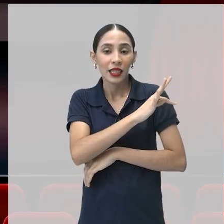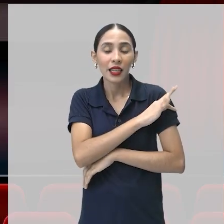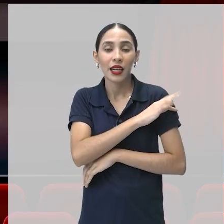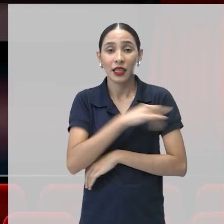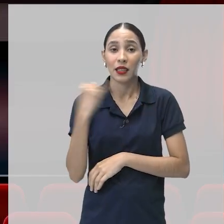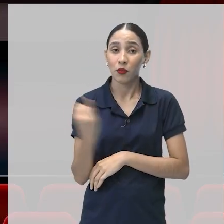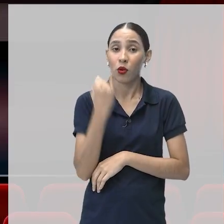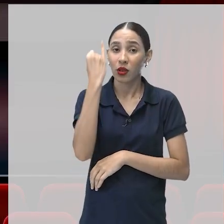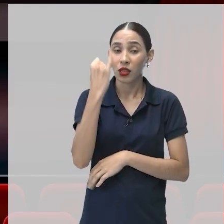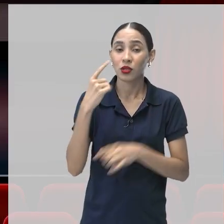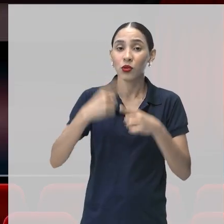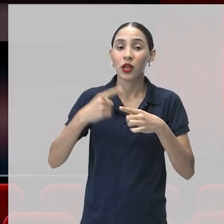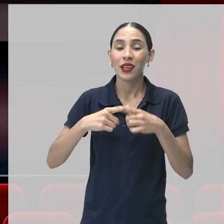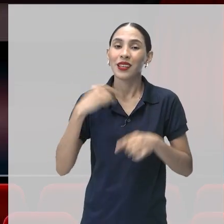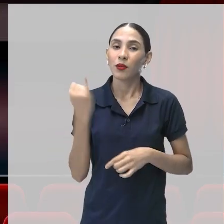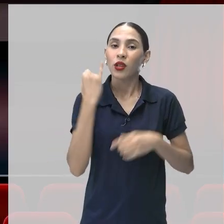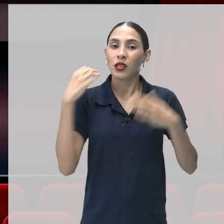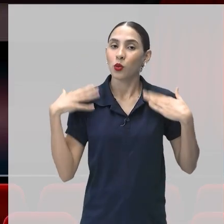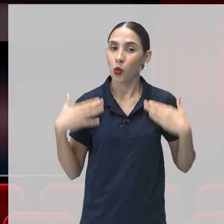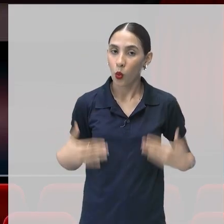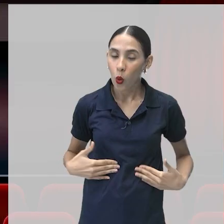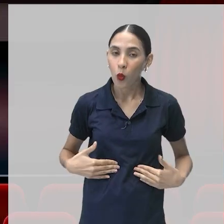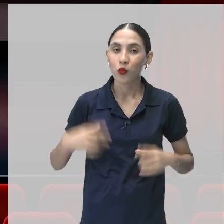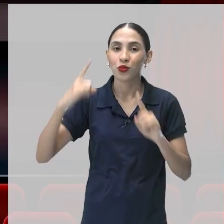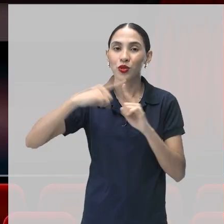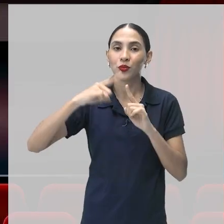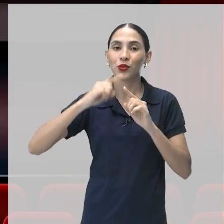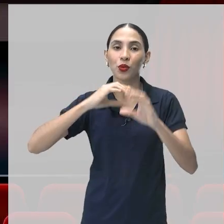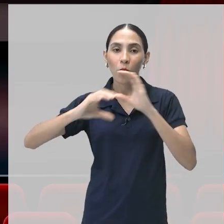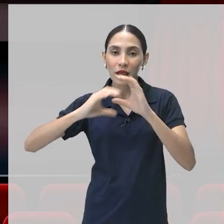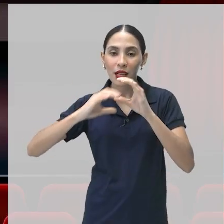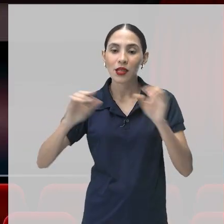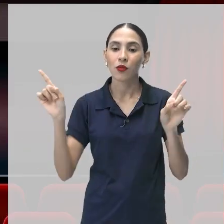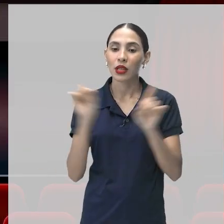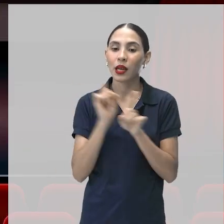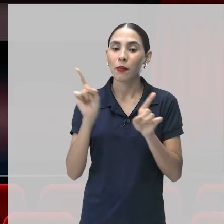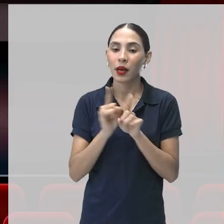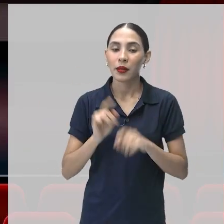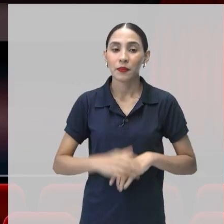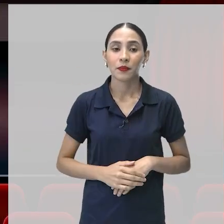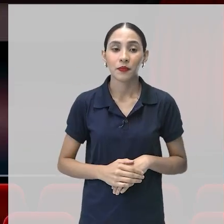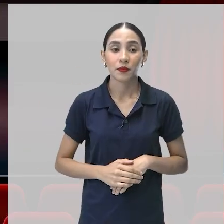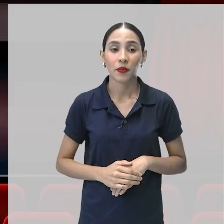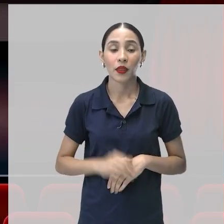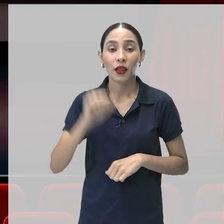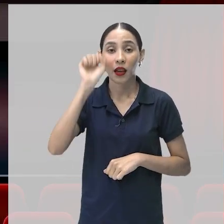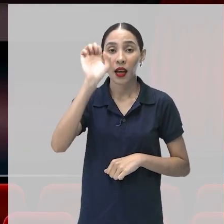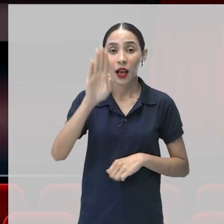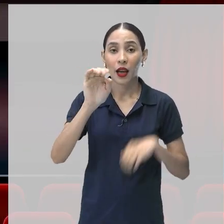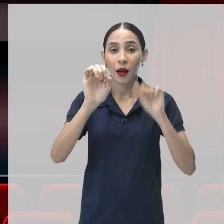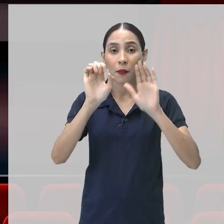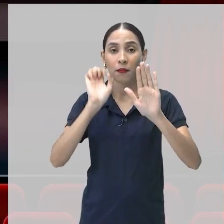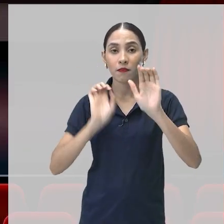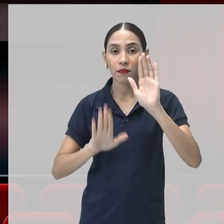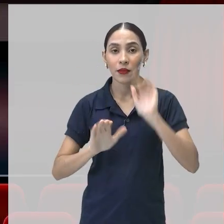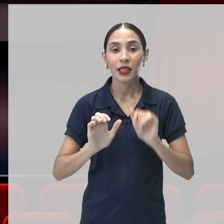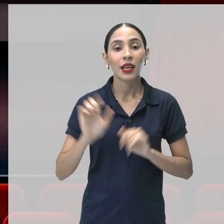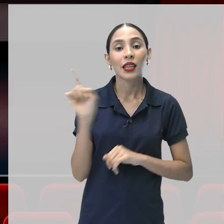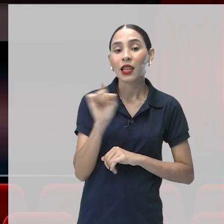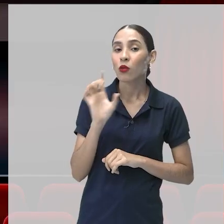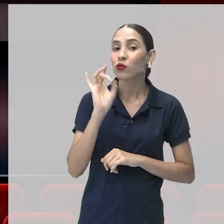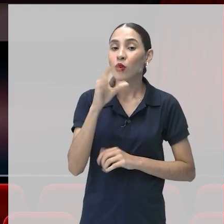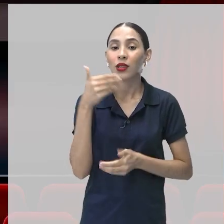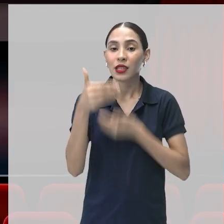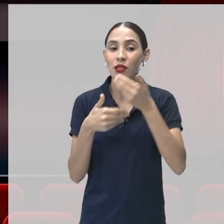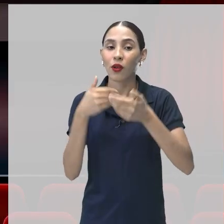a importância do corpo como um veículo de expressão, certo? A mímica não apenas